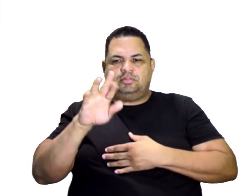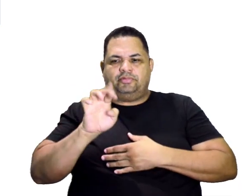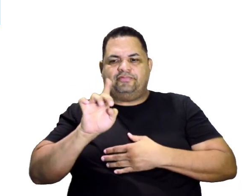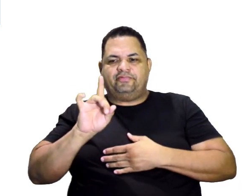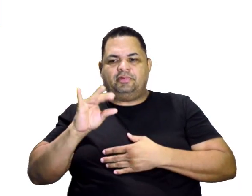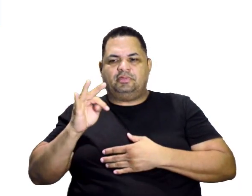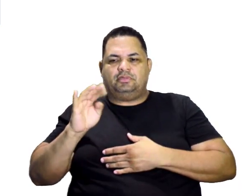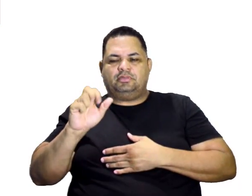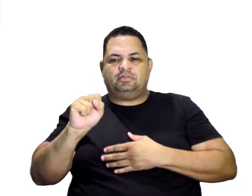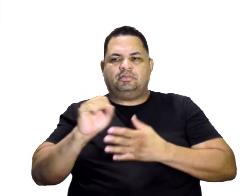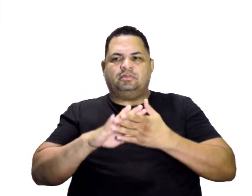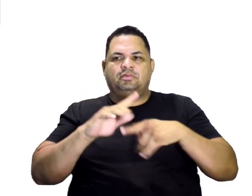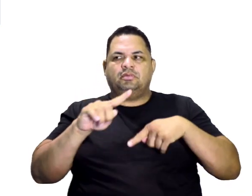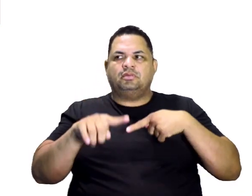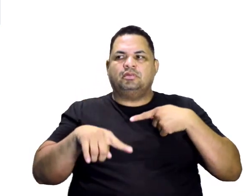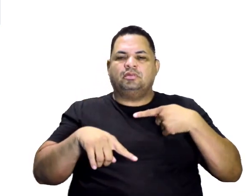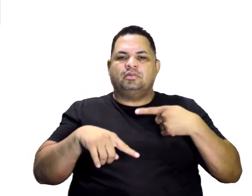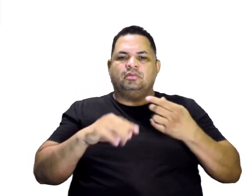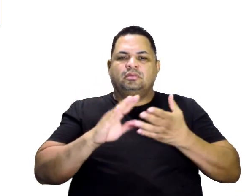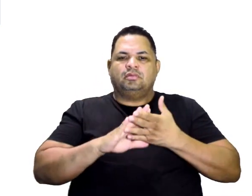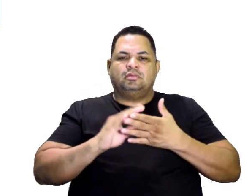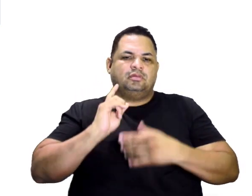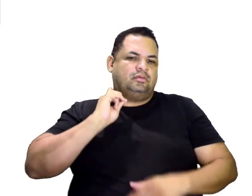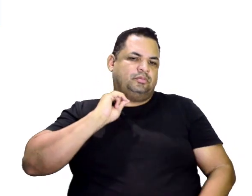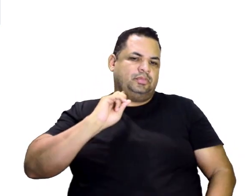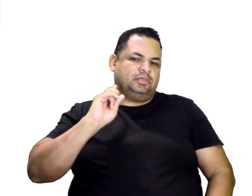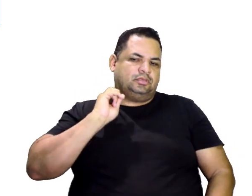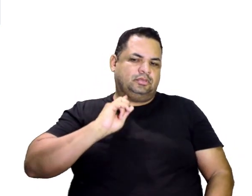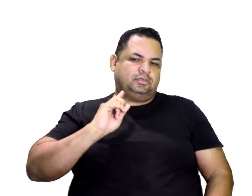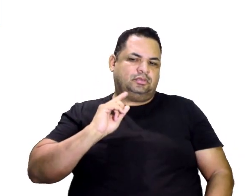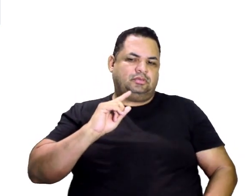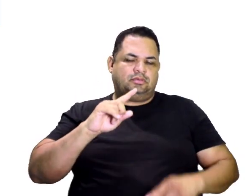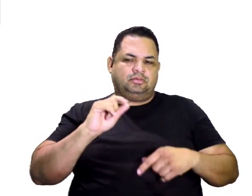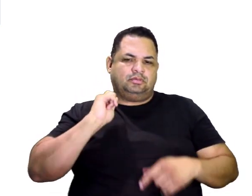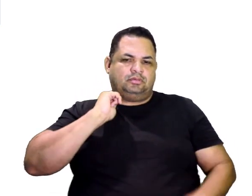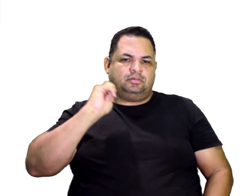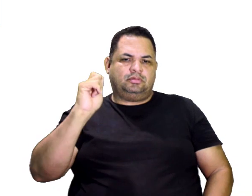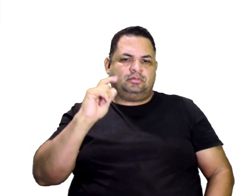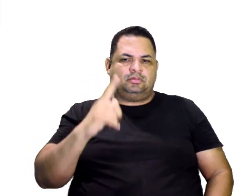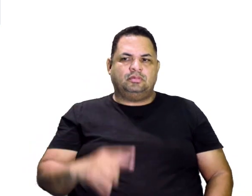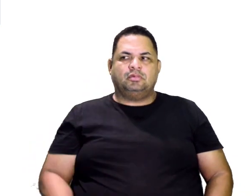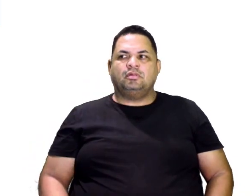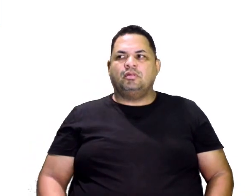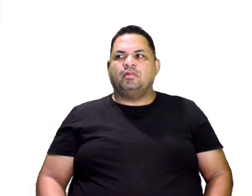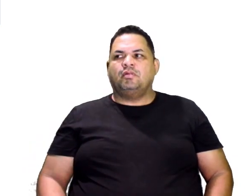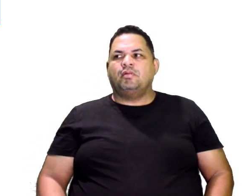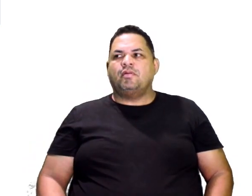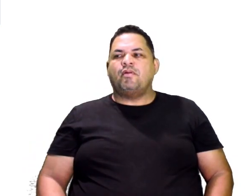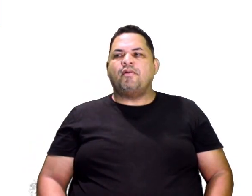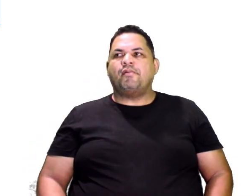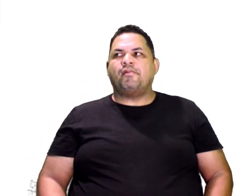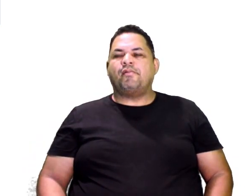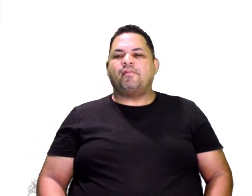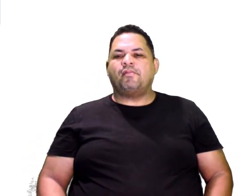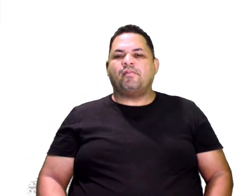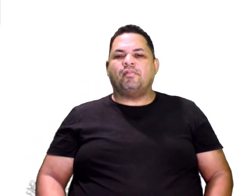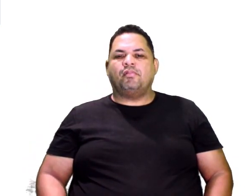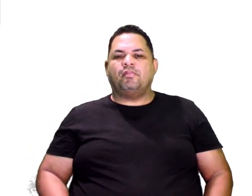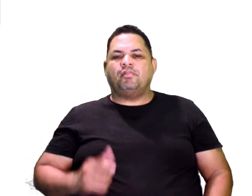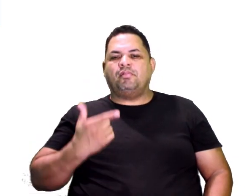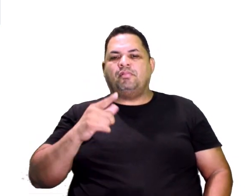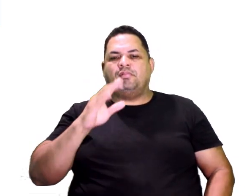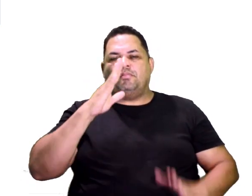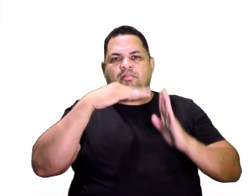profetas, né? Lá nas Minas Gerais, e os outros também, pinturas no